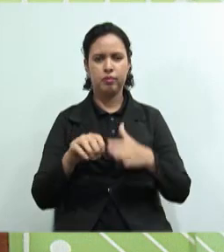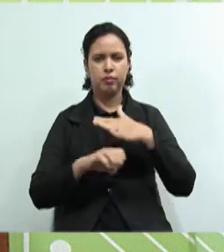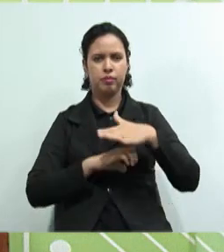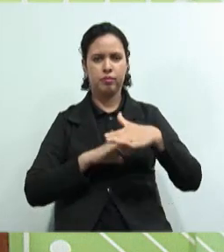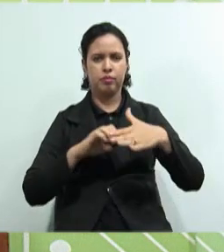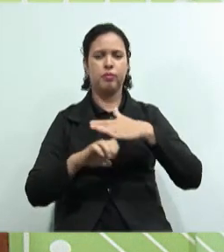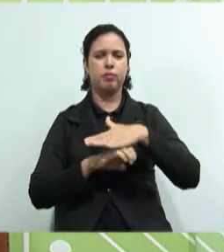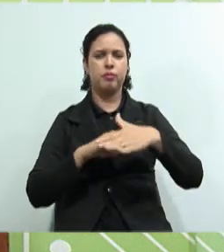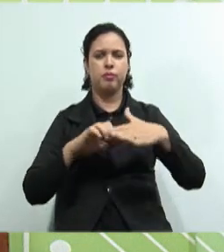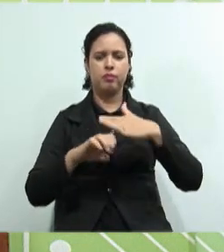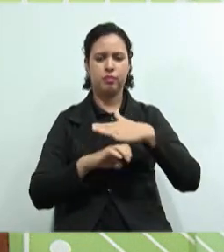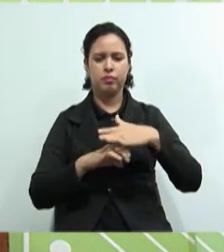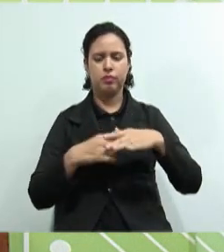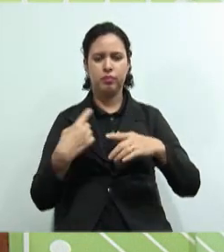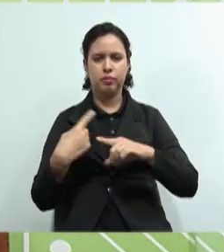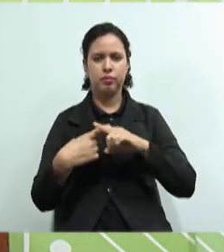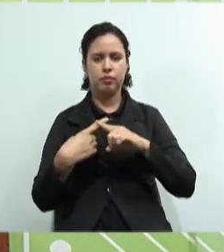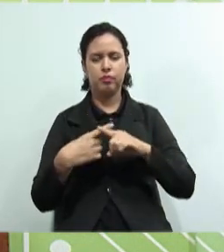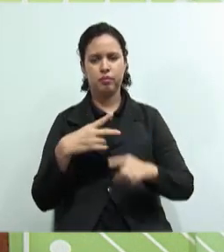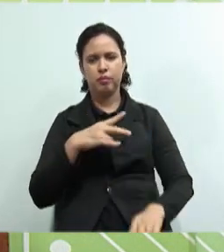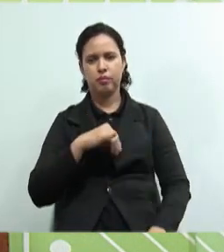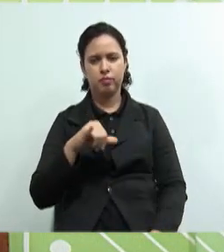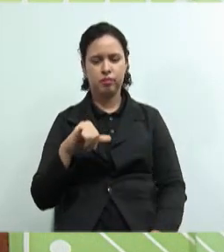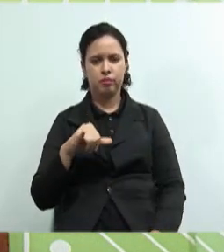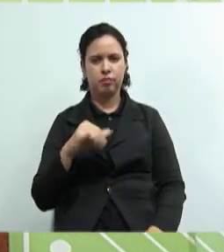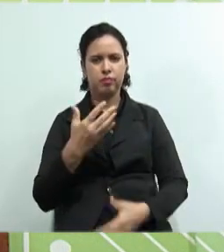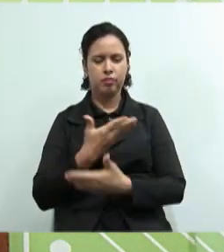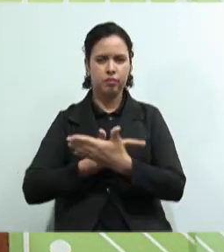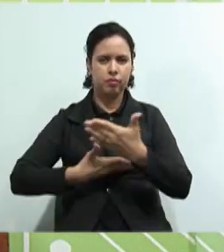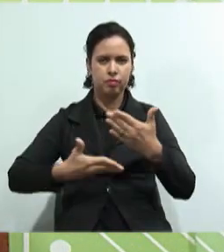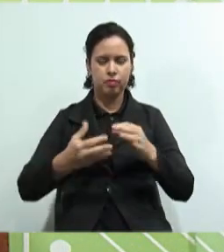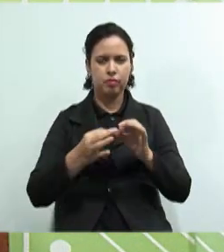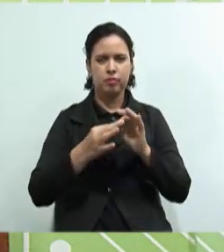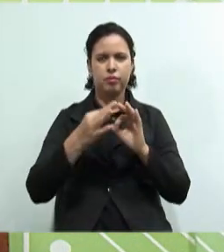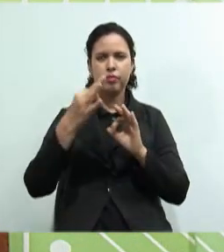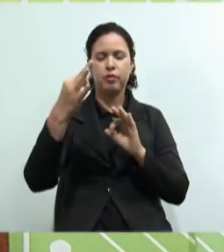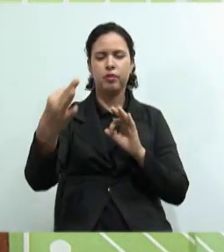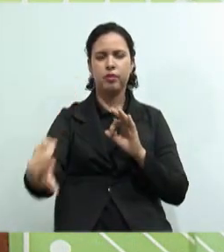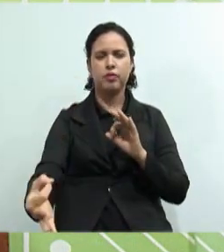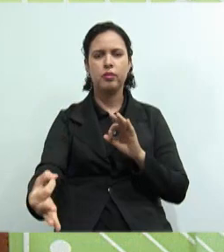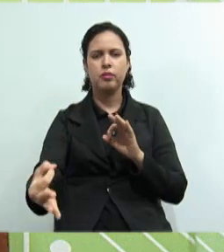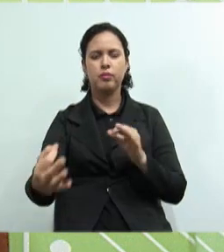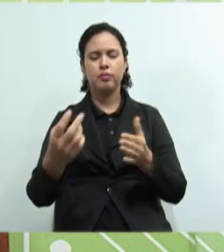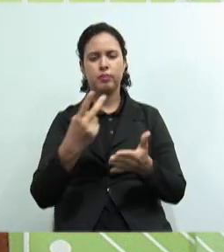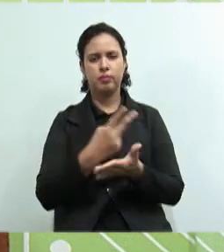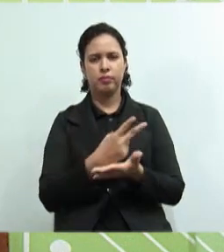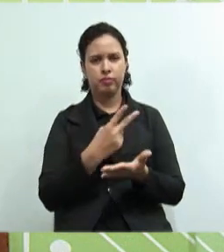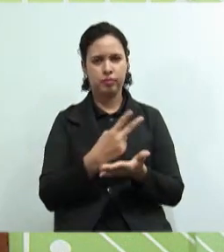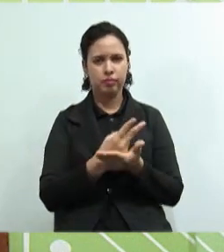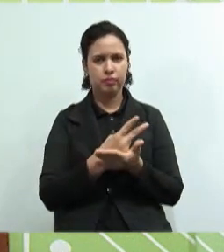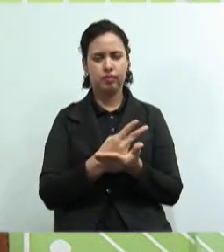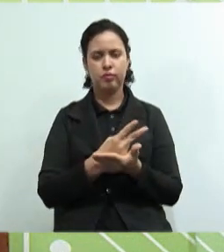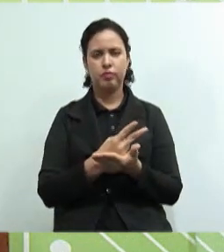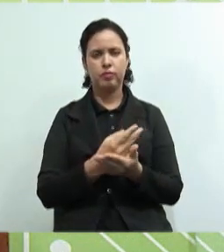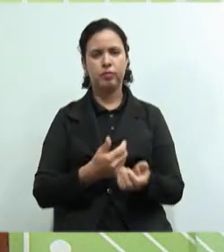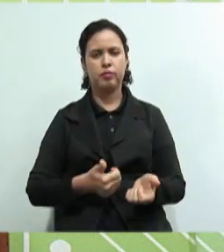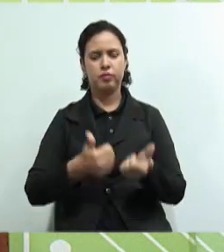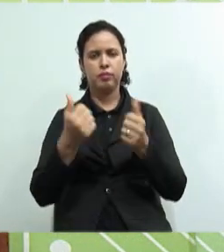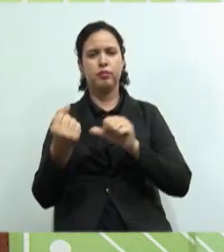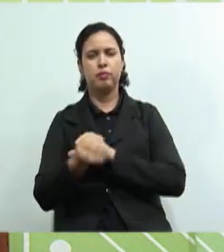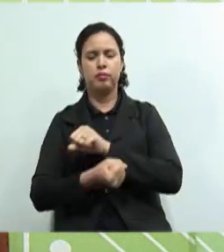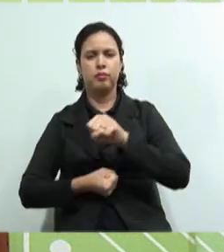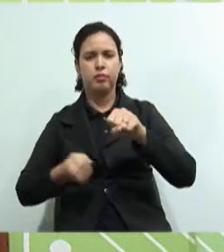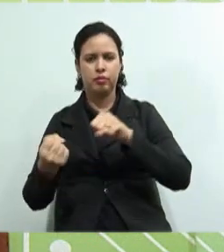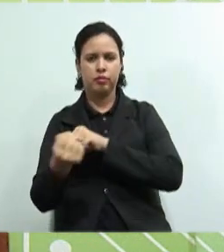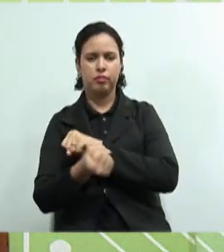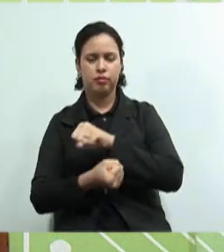uma empresa, porque vai gerar relações mais longas, mais duradouras, que tem uma tendência melhor de sustentabilidade